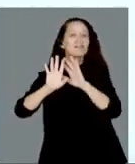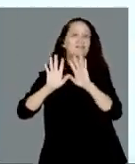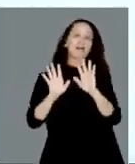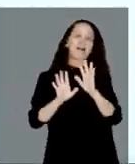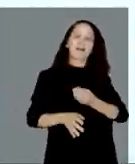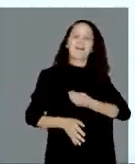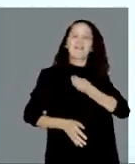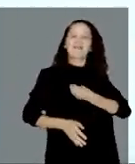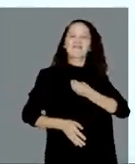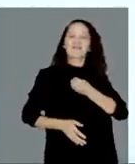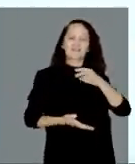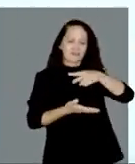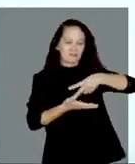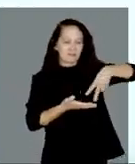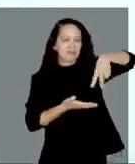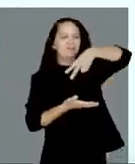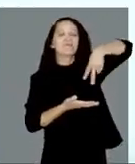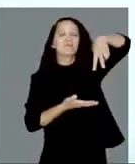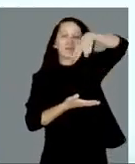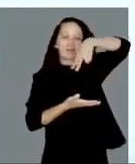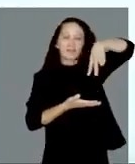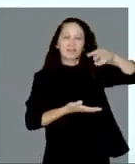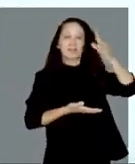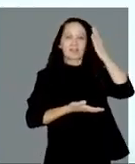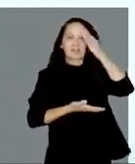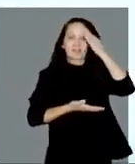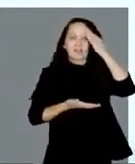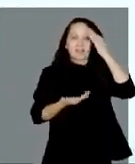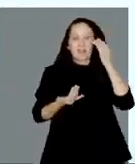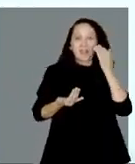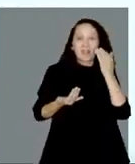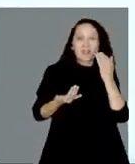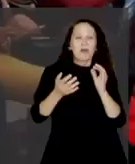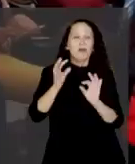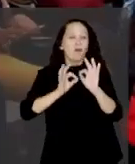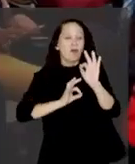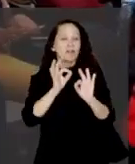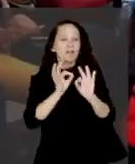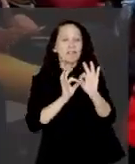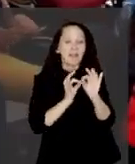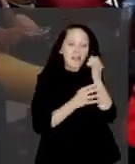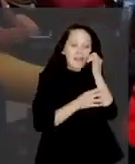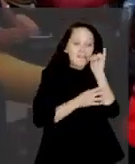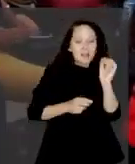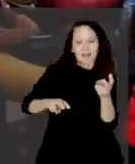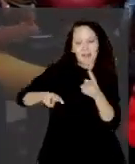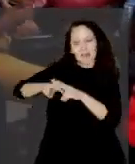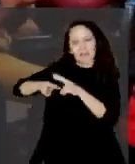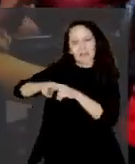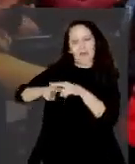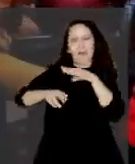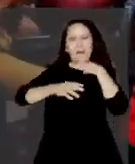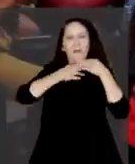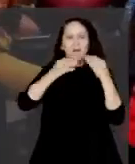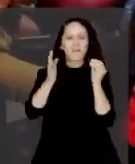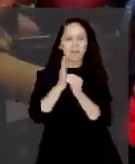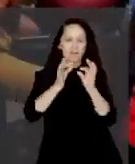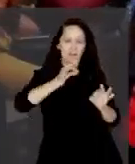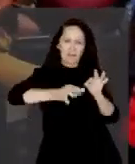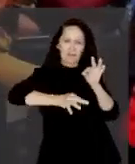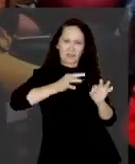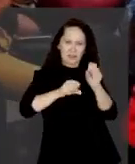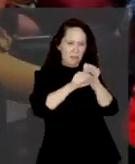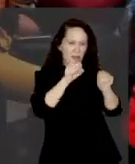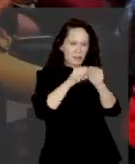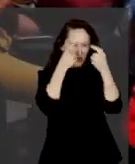Nós somos a ressurreição da democracia e da justiça social nesse país.